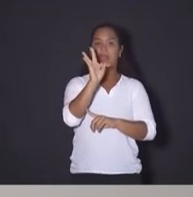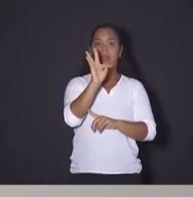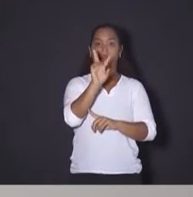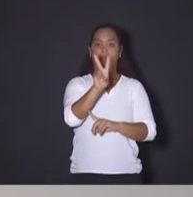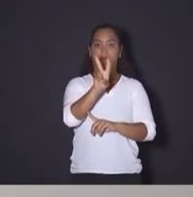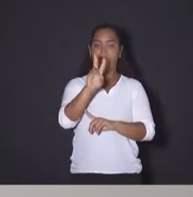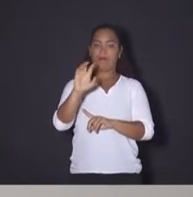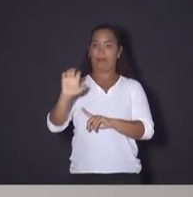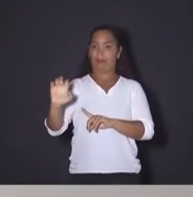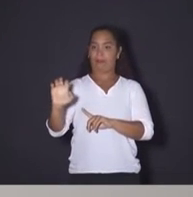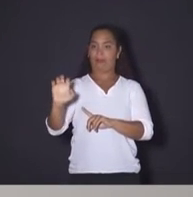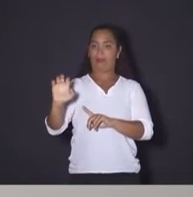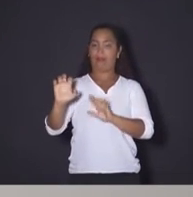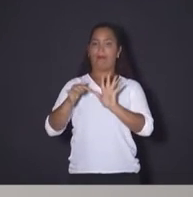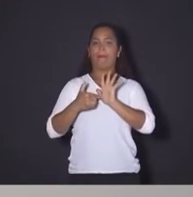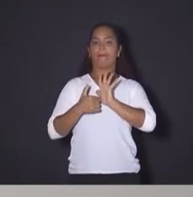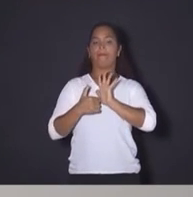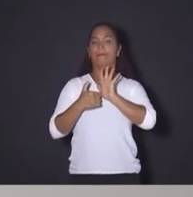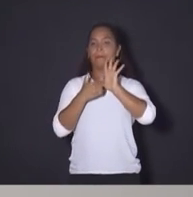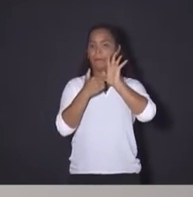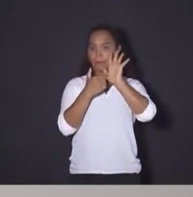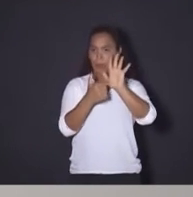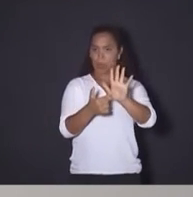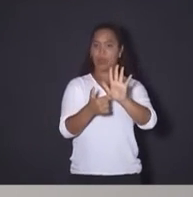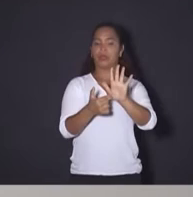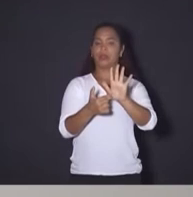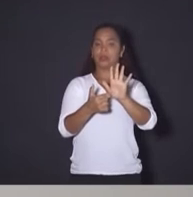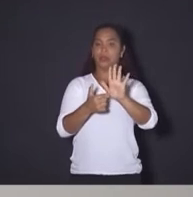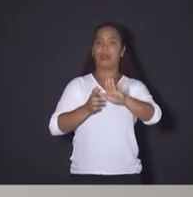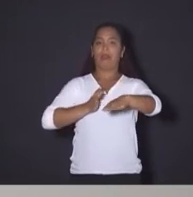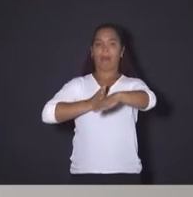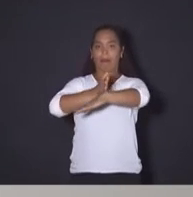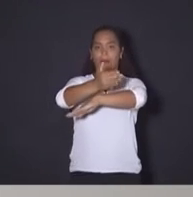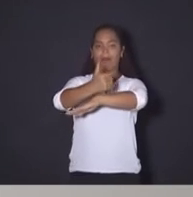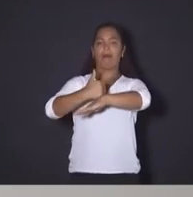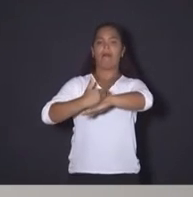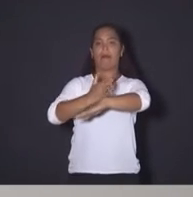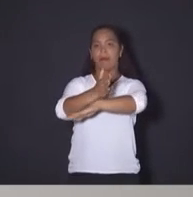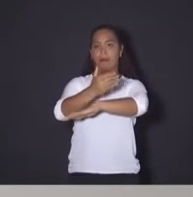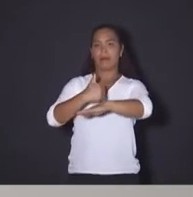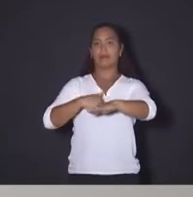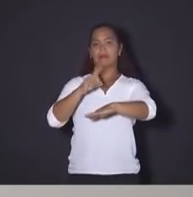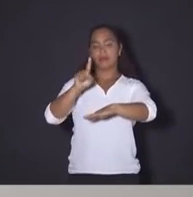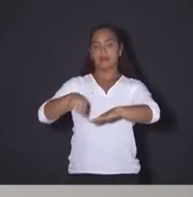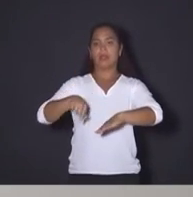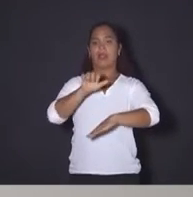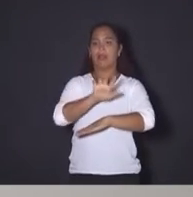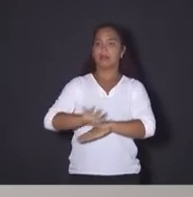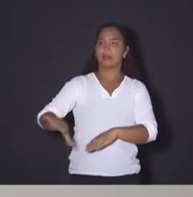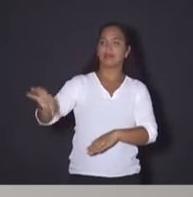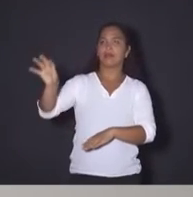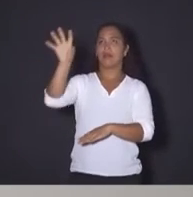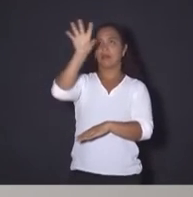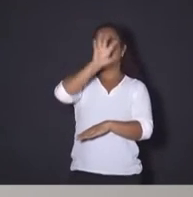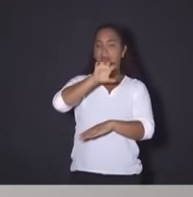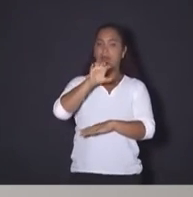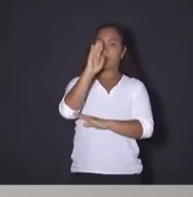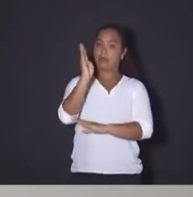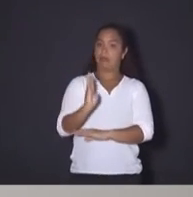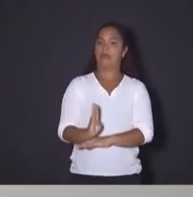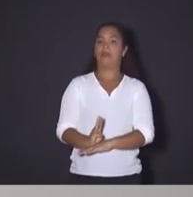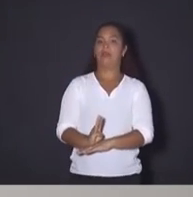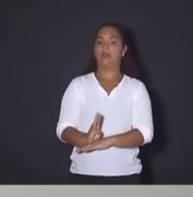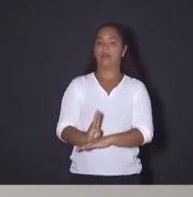maior inserção e acesso da população nesse país inteiro em vários lugares do mundo é exatamente